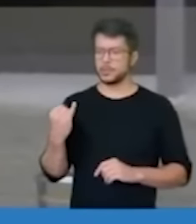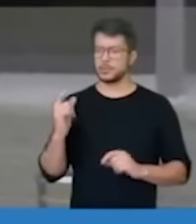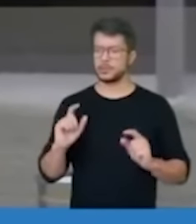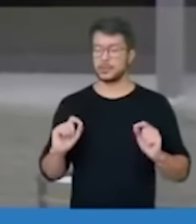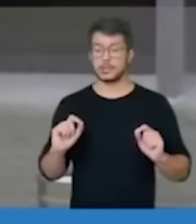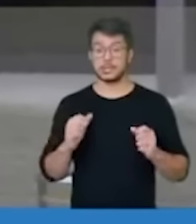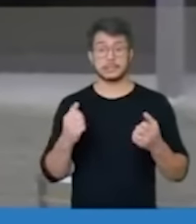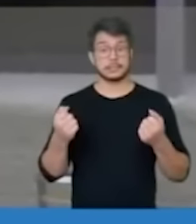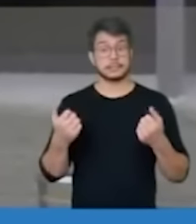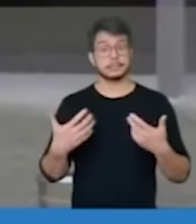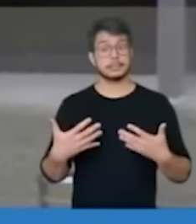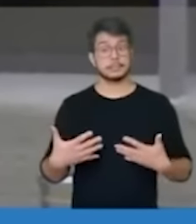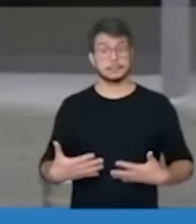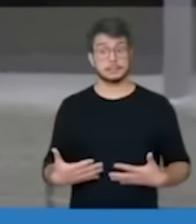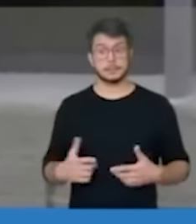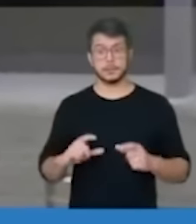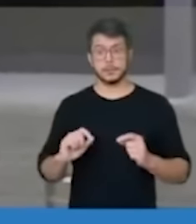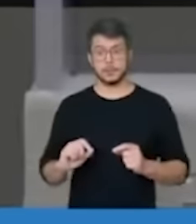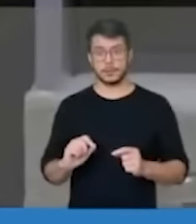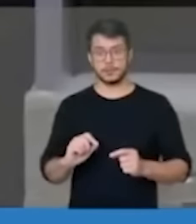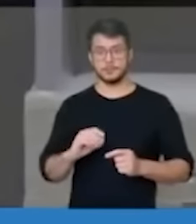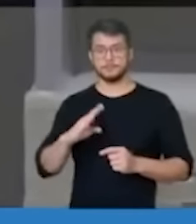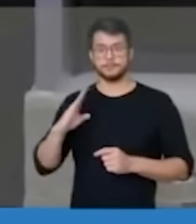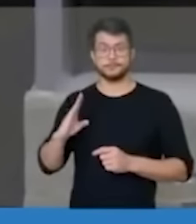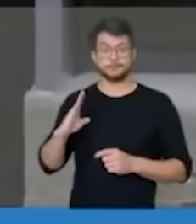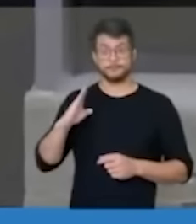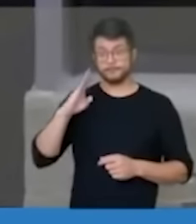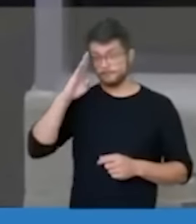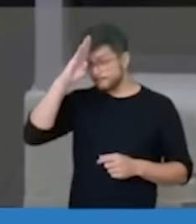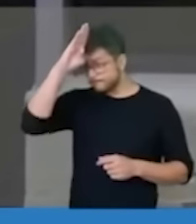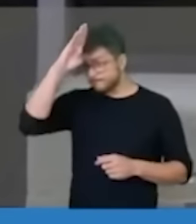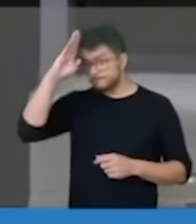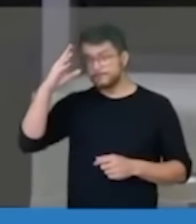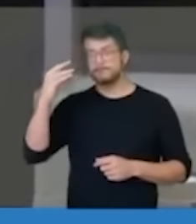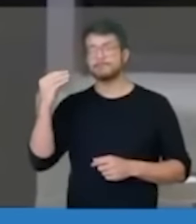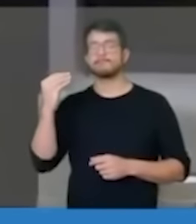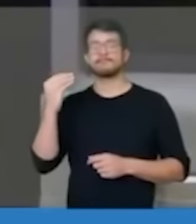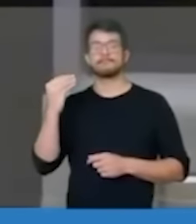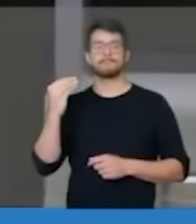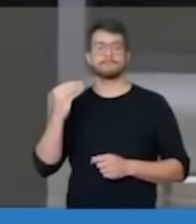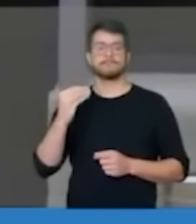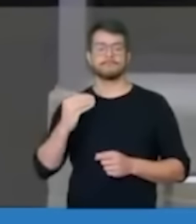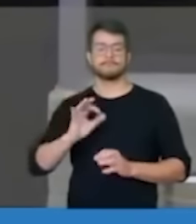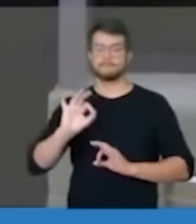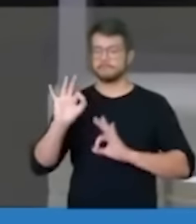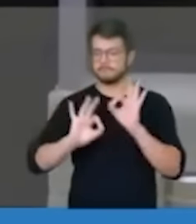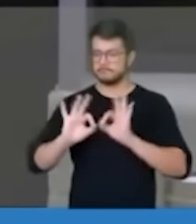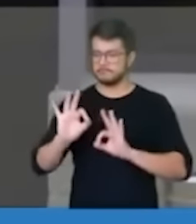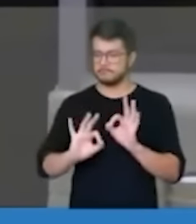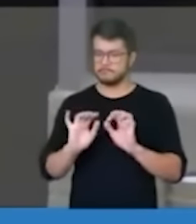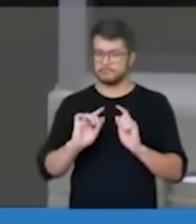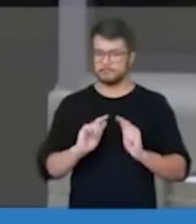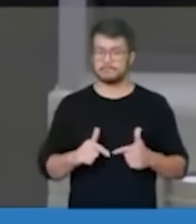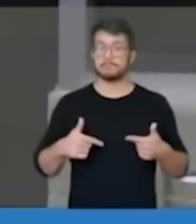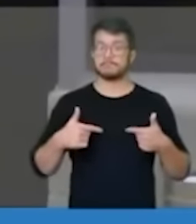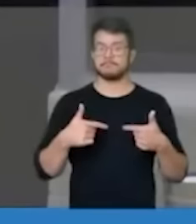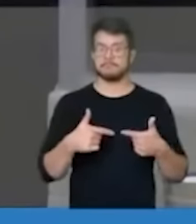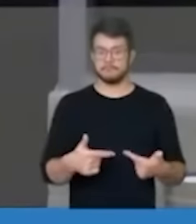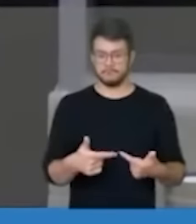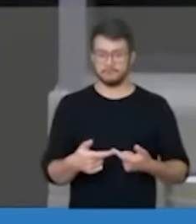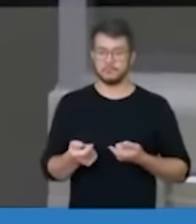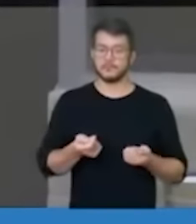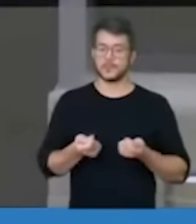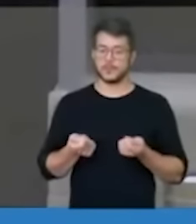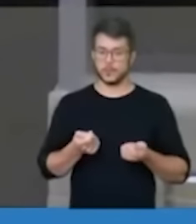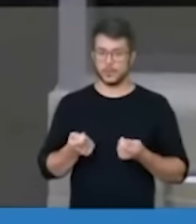diz claramente que Jair Bolsonaro planejou, atuou e teve o domínio do plano de